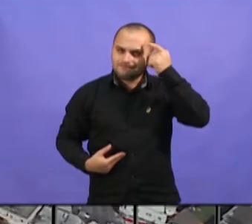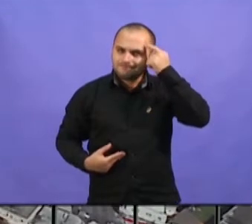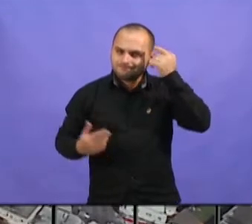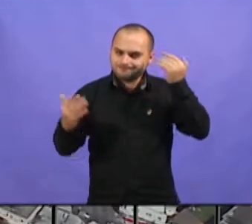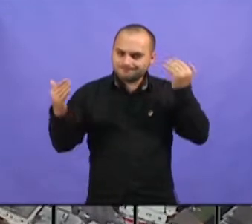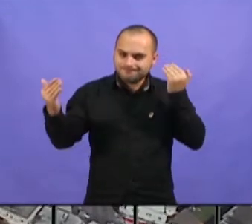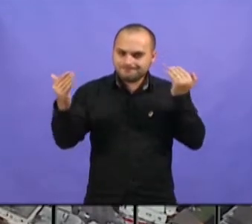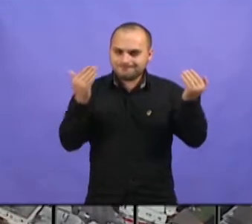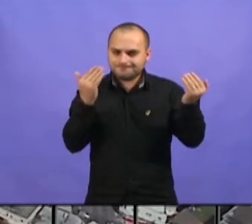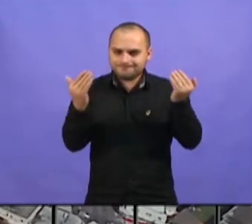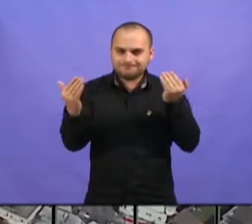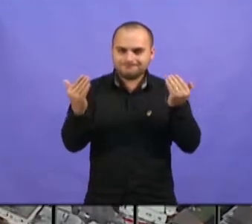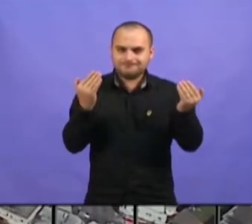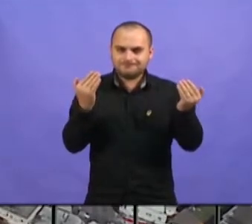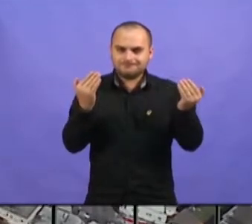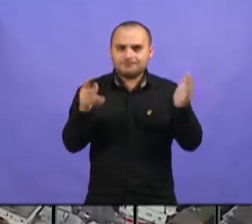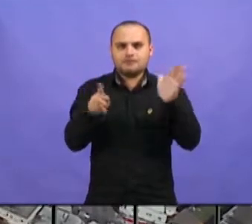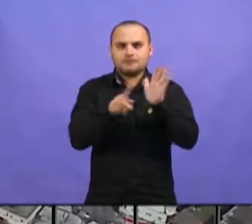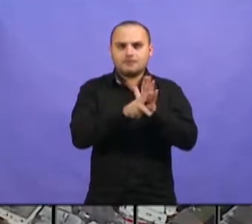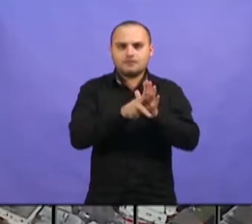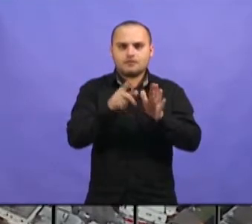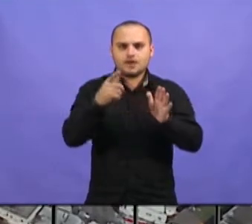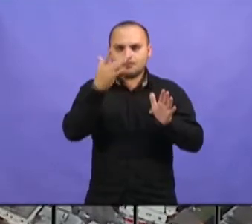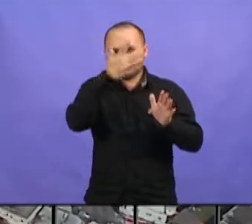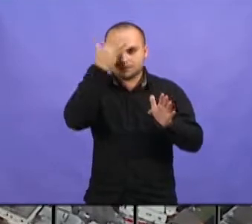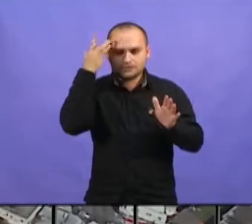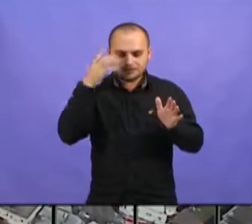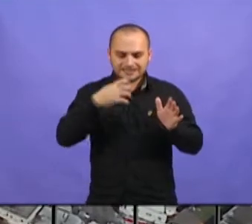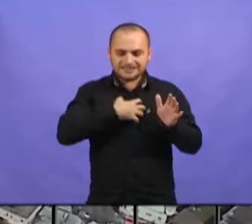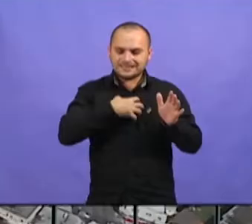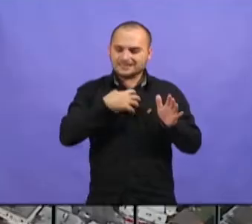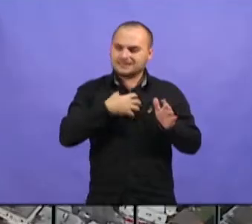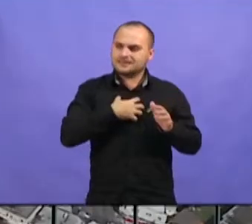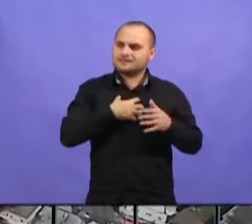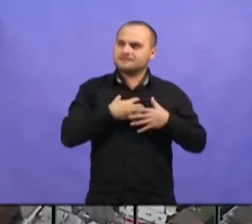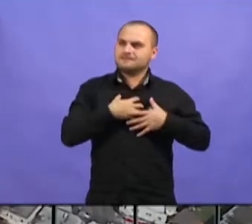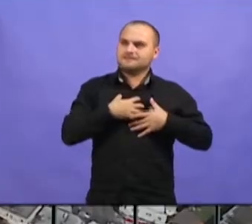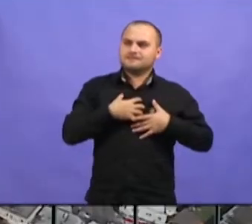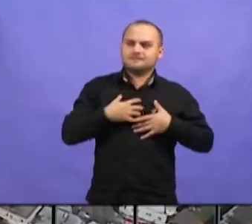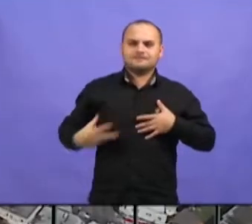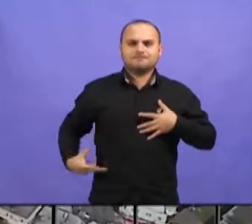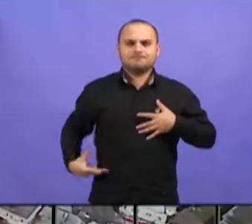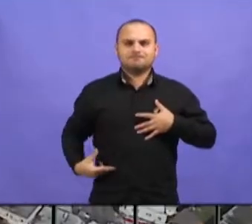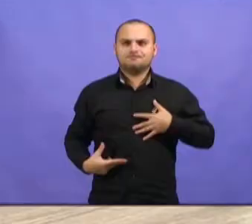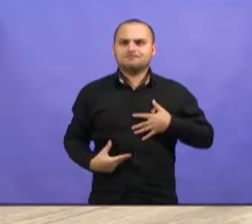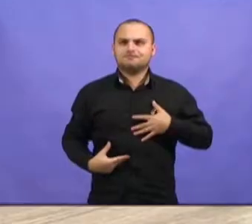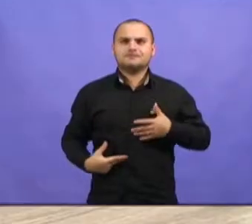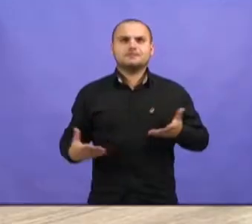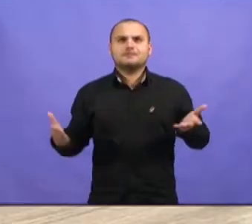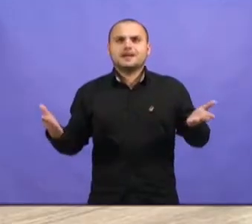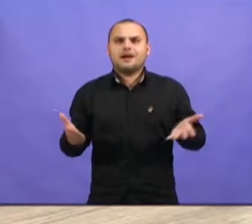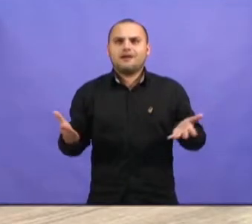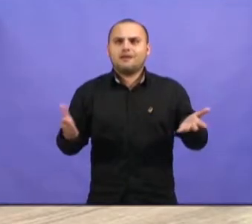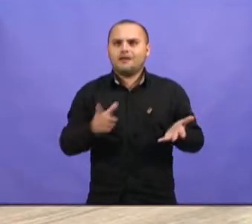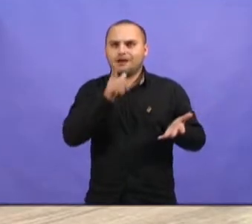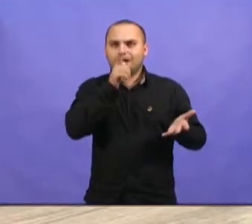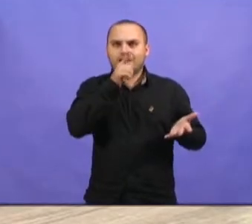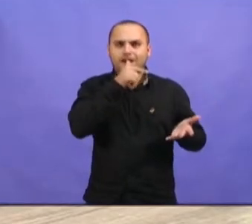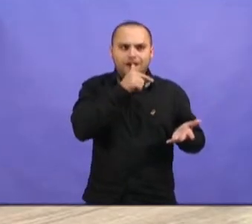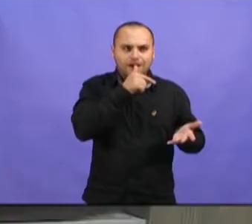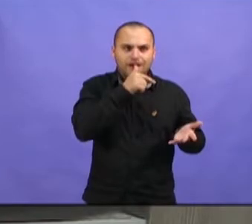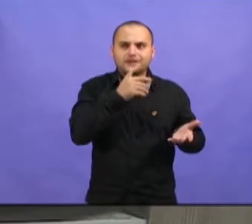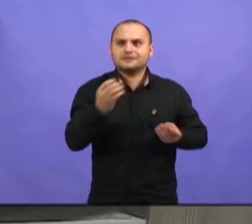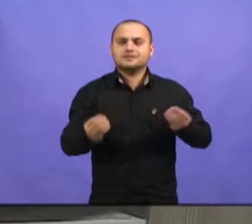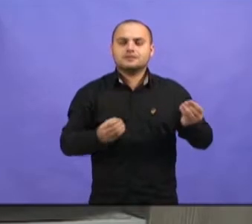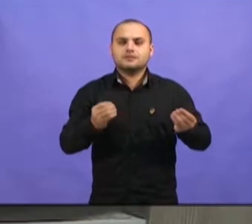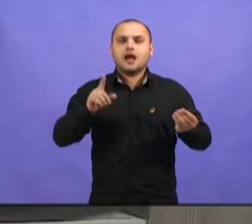psicológico do paciente. Ele se sente o trauma cirúrgico, ele se sente traumatizado por aquilo, ele tem